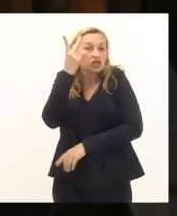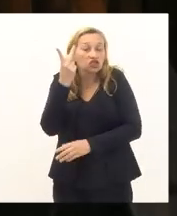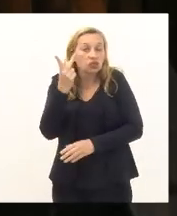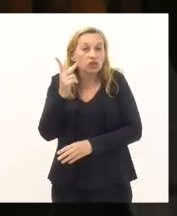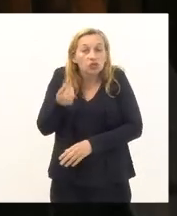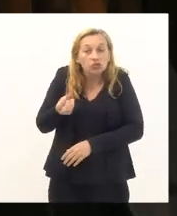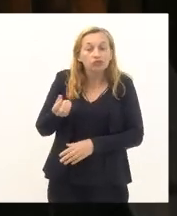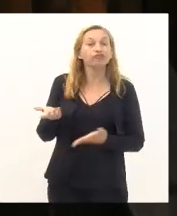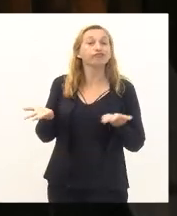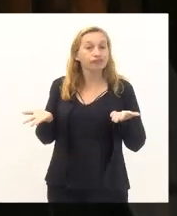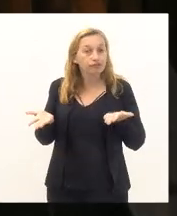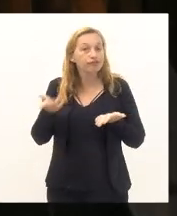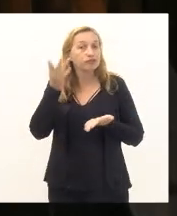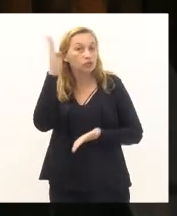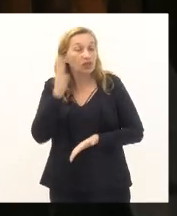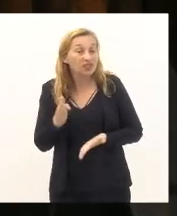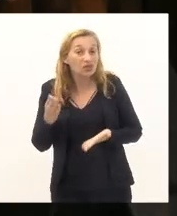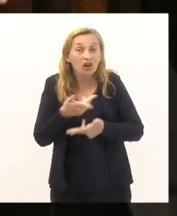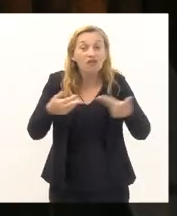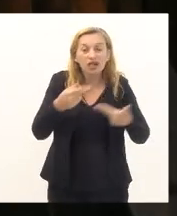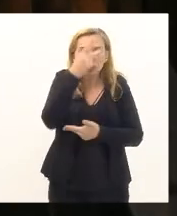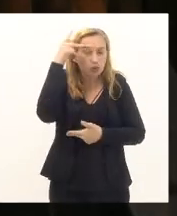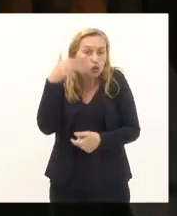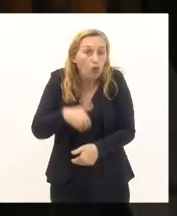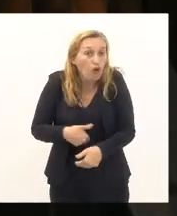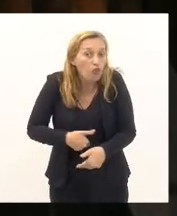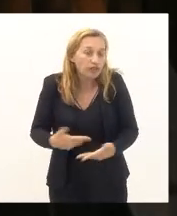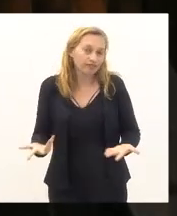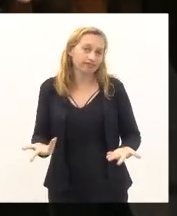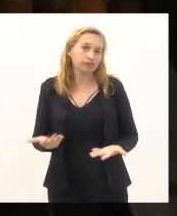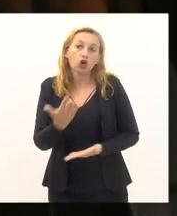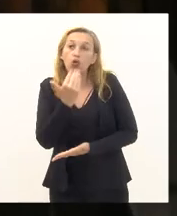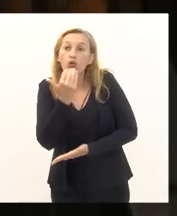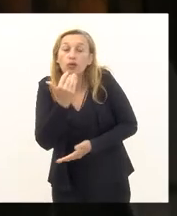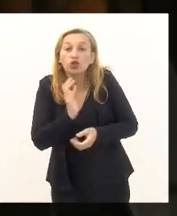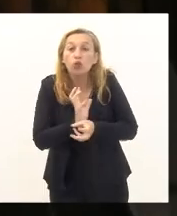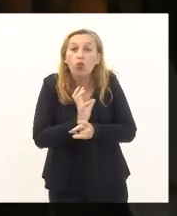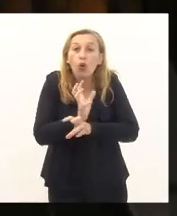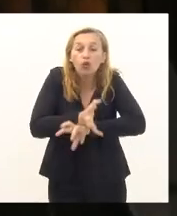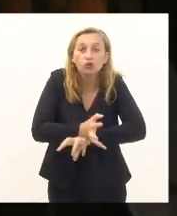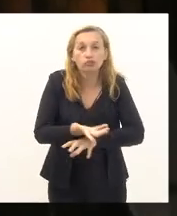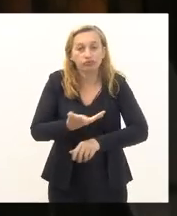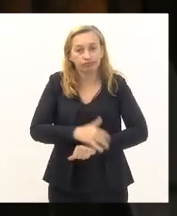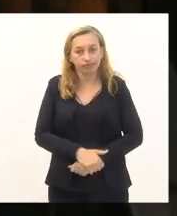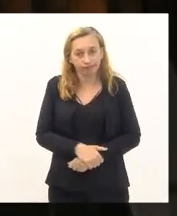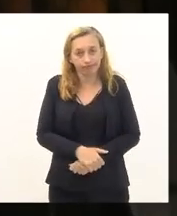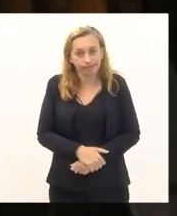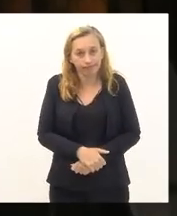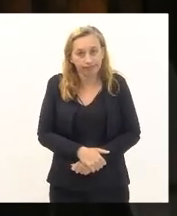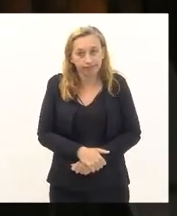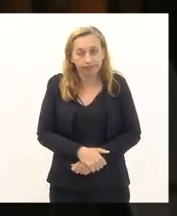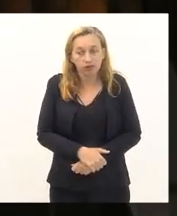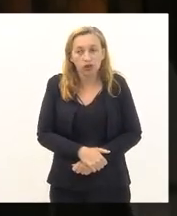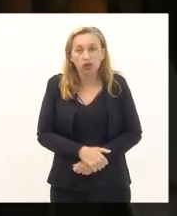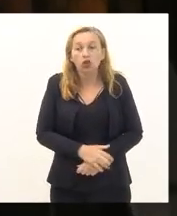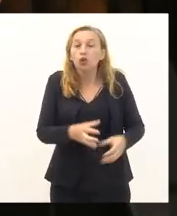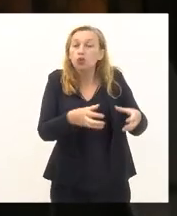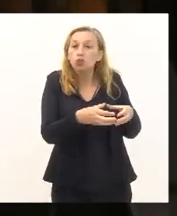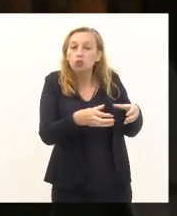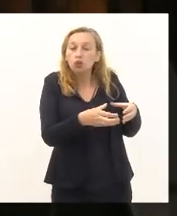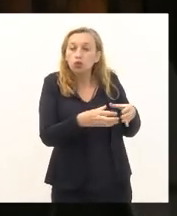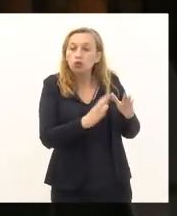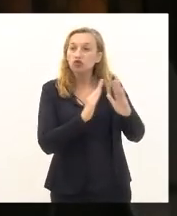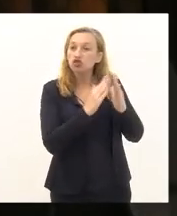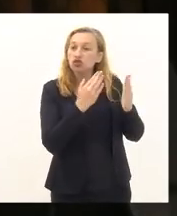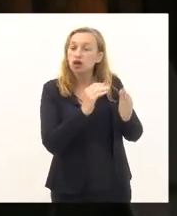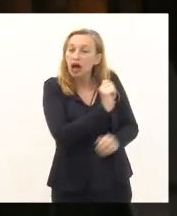do Brasil. Muita gente passando fome, comendo osso. Uma parcela dos estudantes da escola